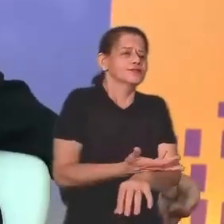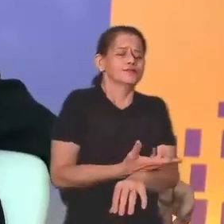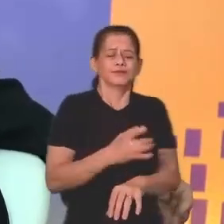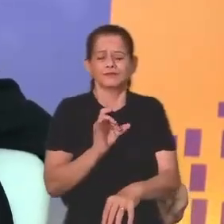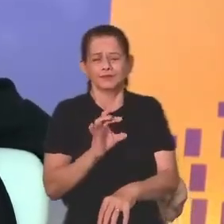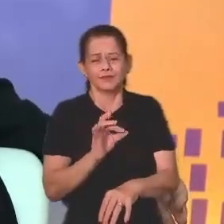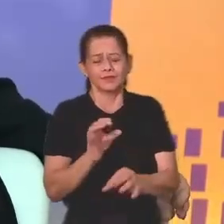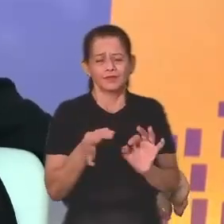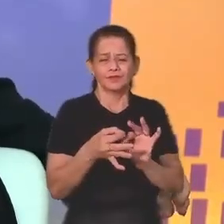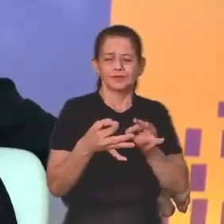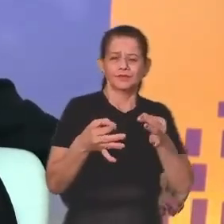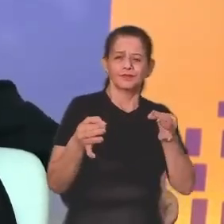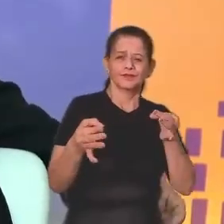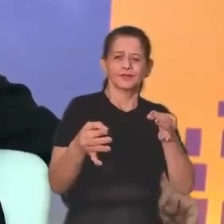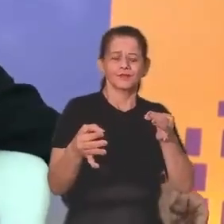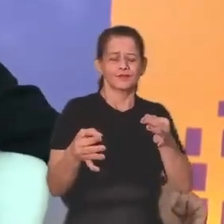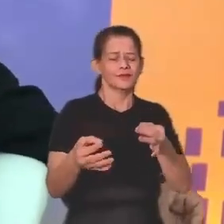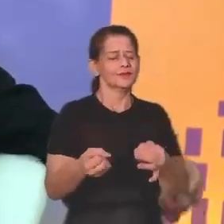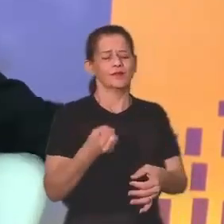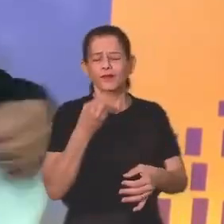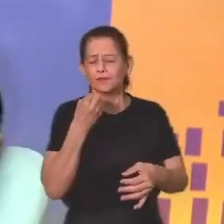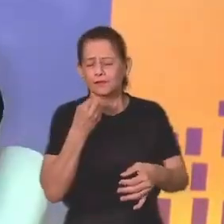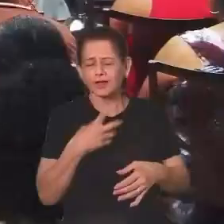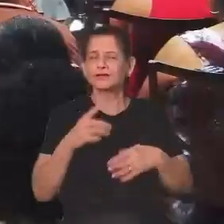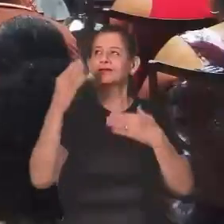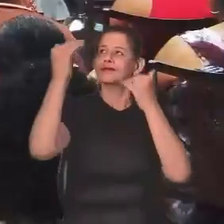deu tudo certo, graças a Deus.